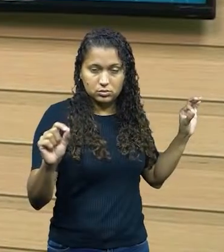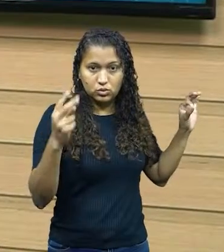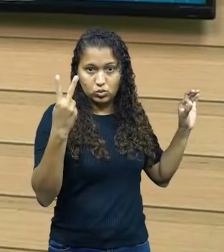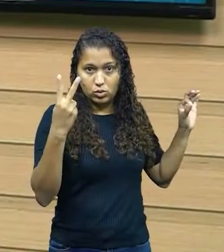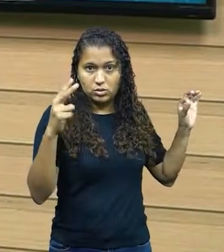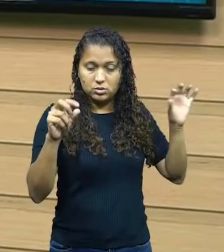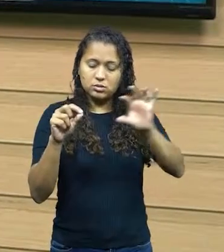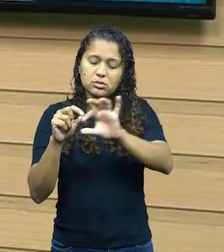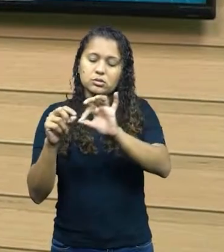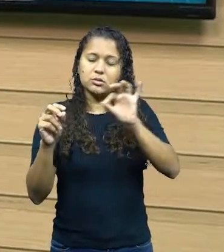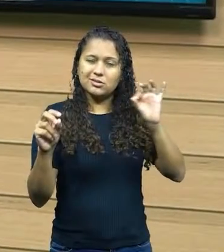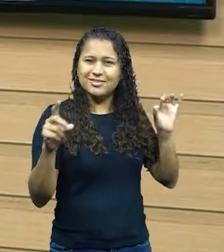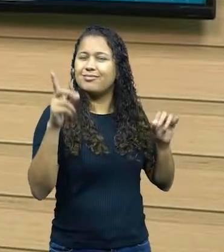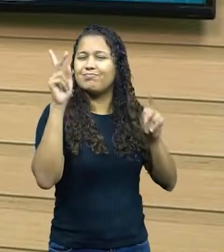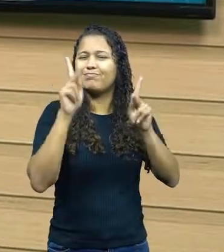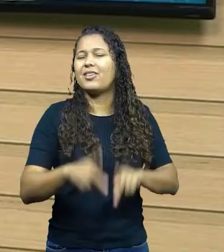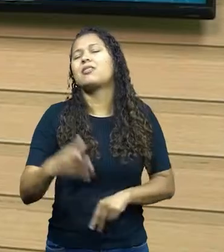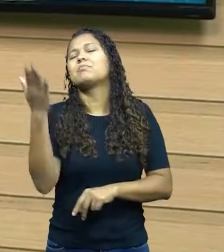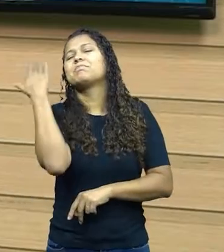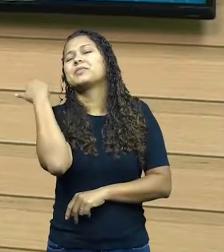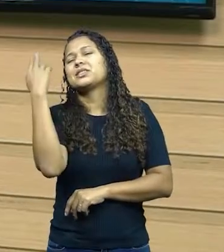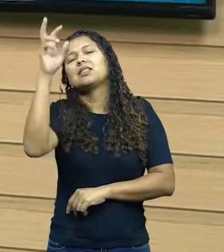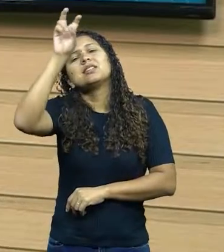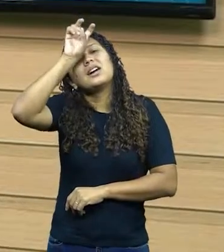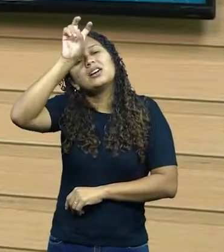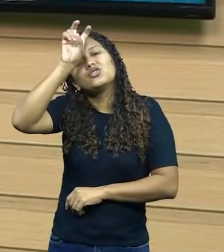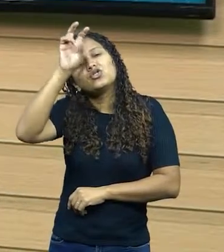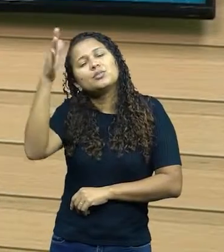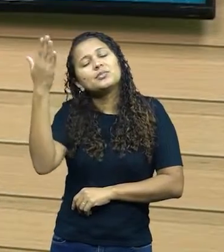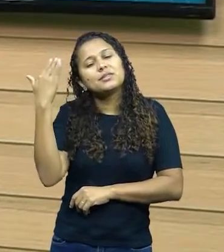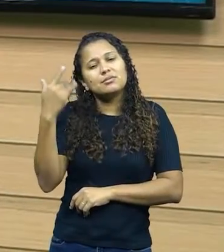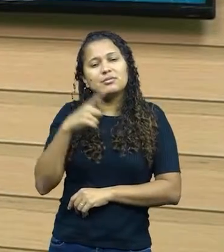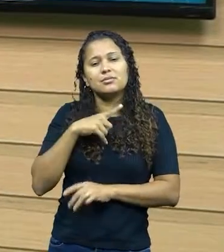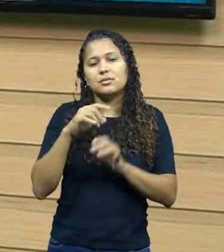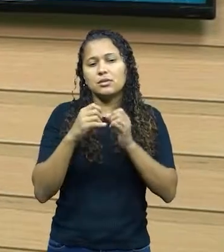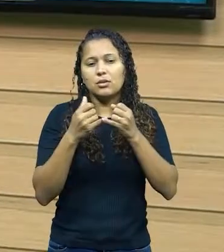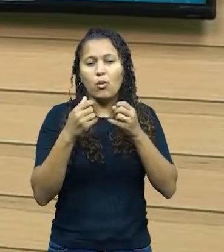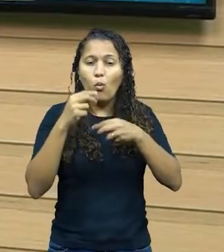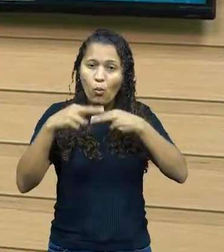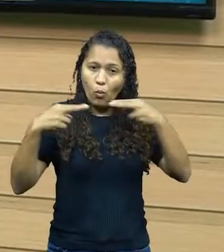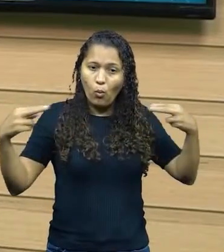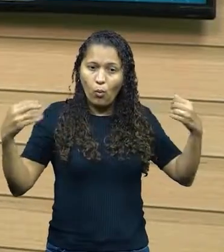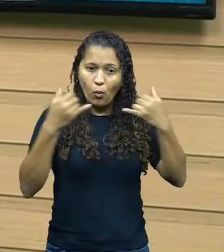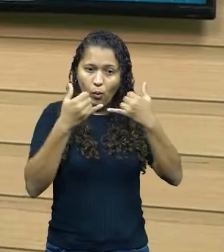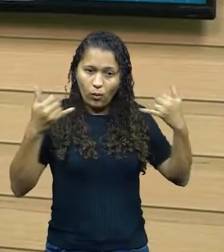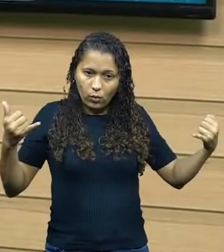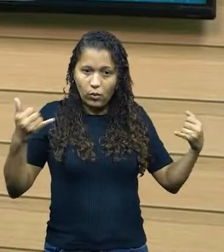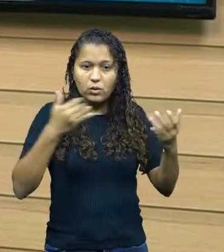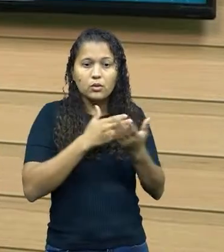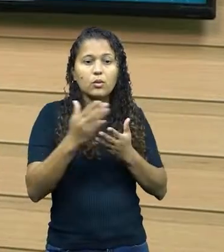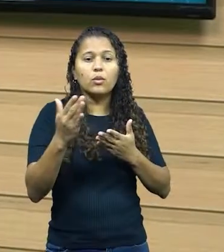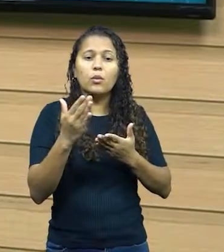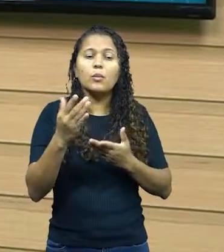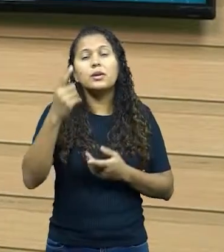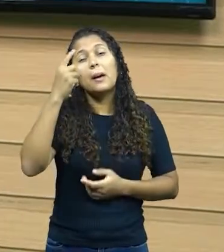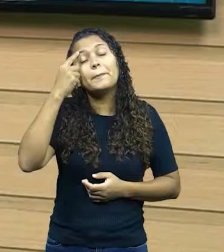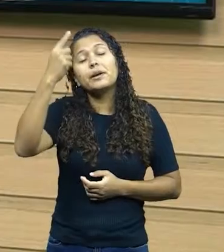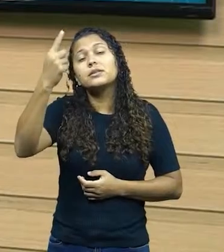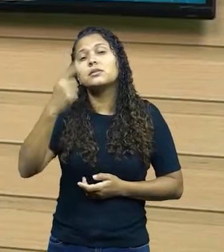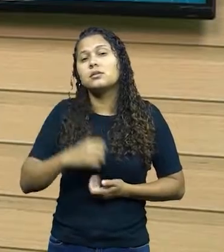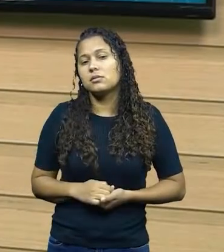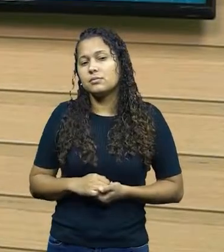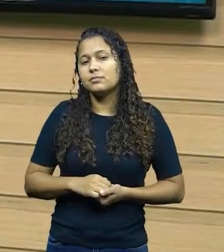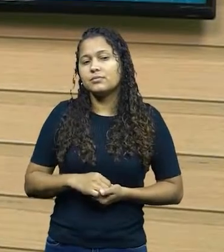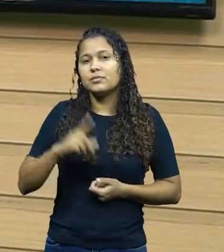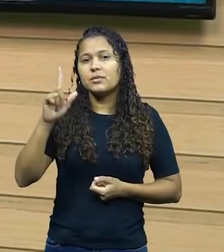foi a padronização no Egito Antigo. Essa corda, ela inclusive deu início à ideia da